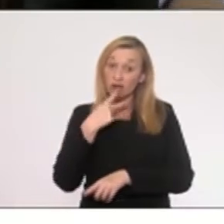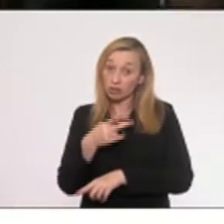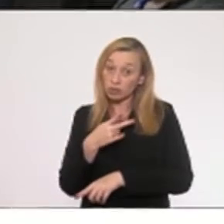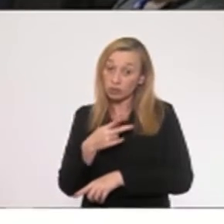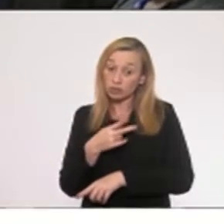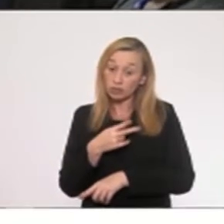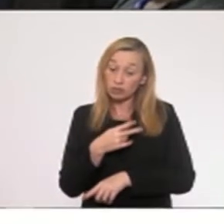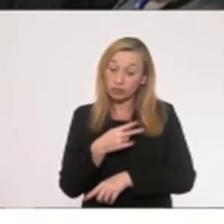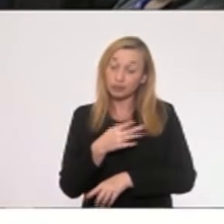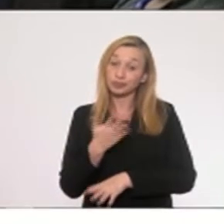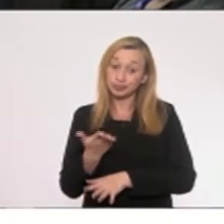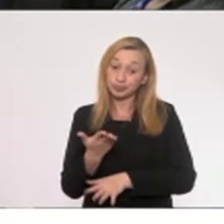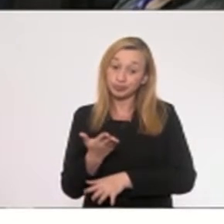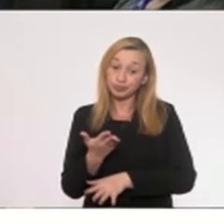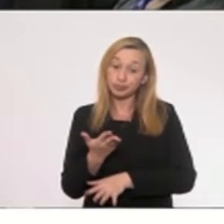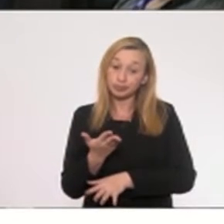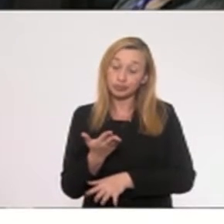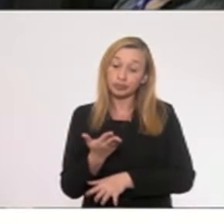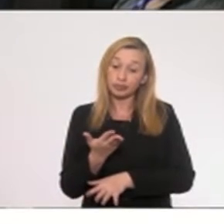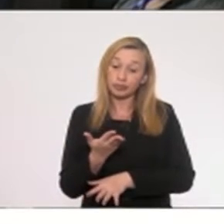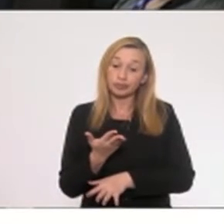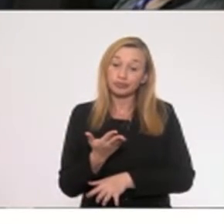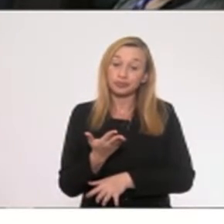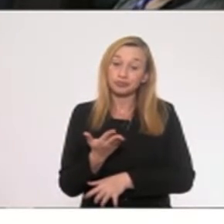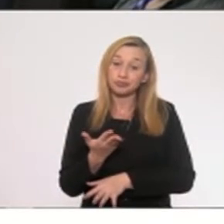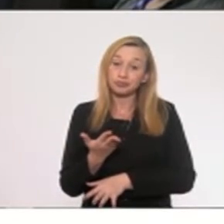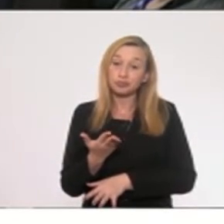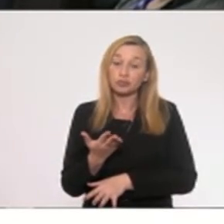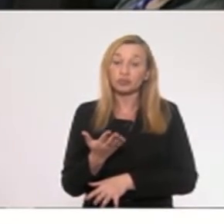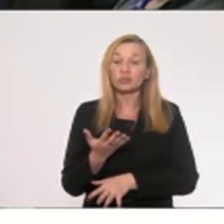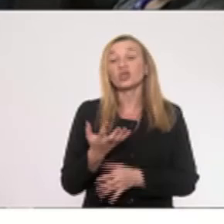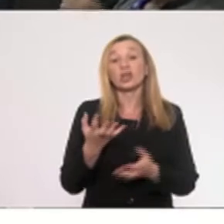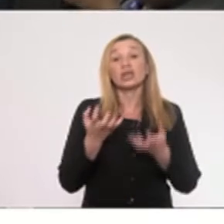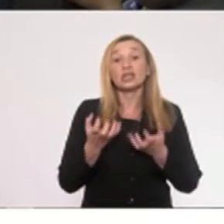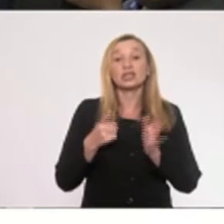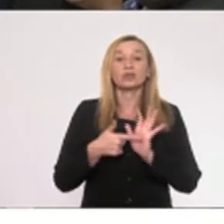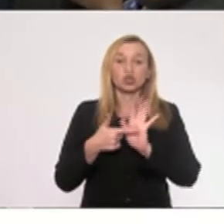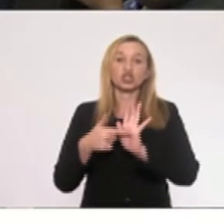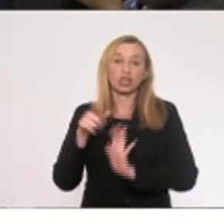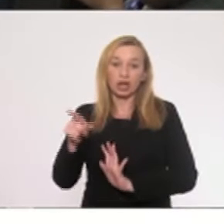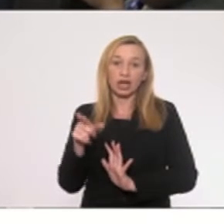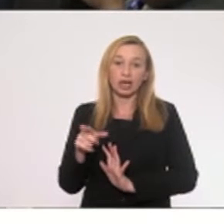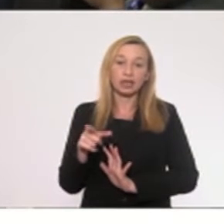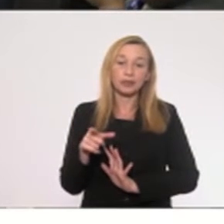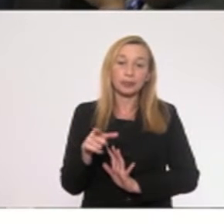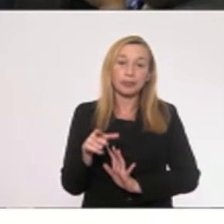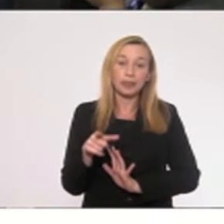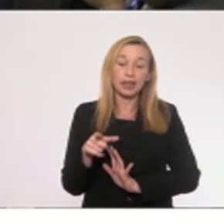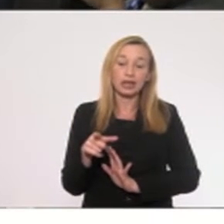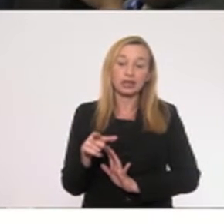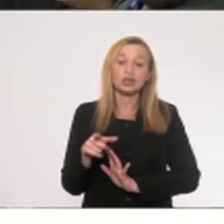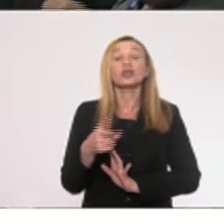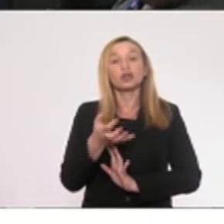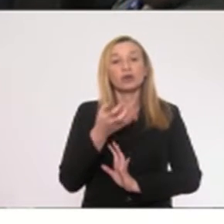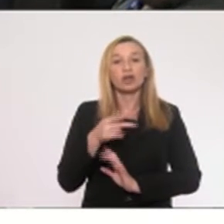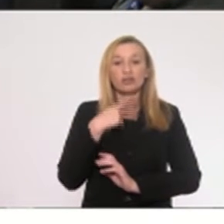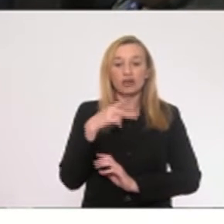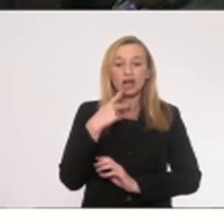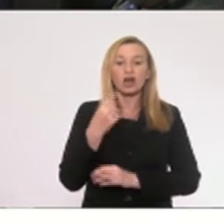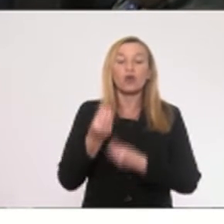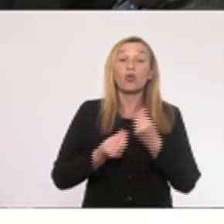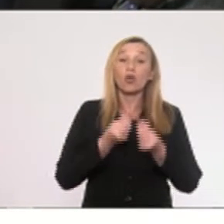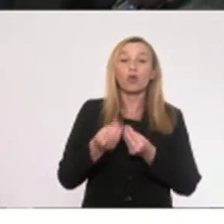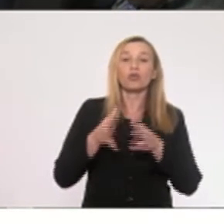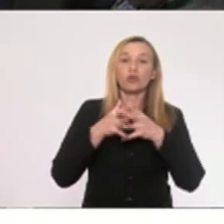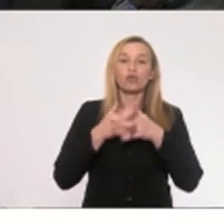estava escrito imprecatório, né? Imprecatório, Diferente. mas o que tentaram mostrar lá é isso que eu quero falar, como que